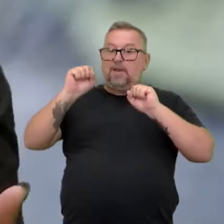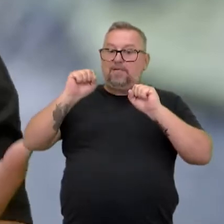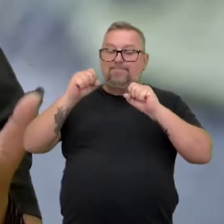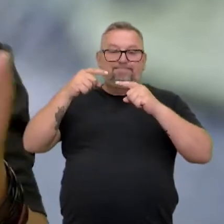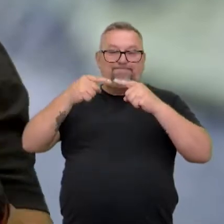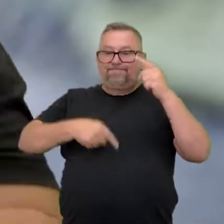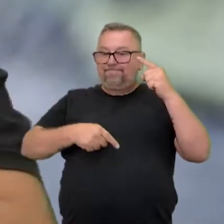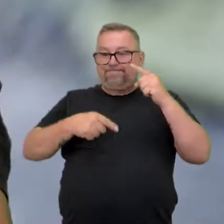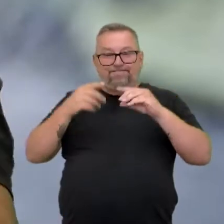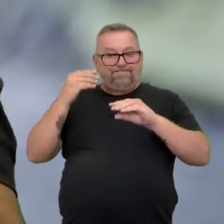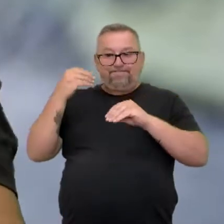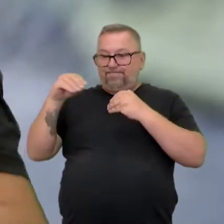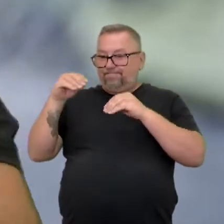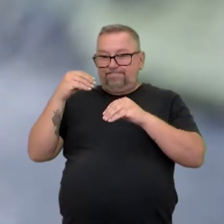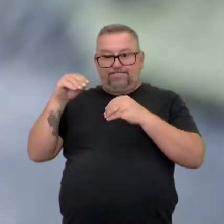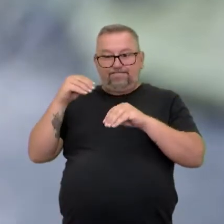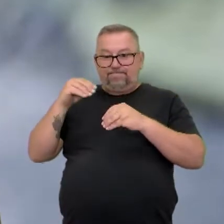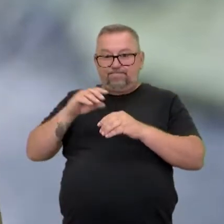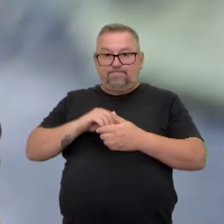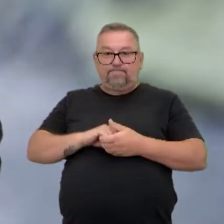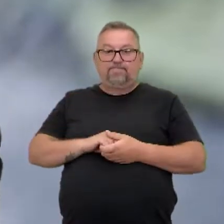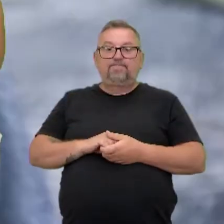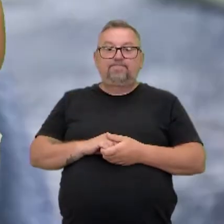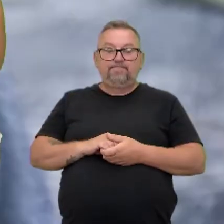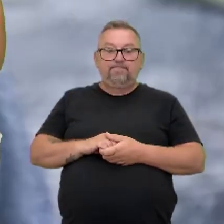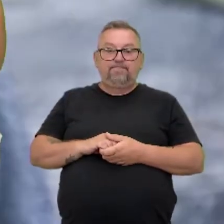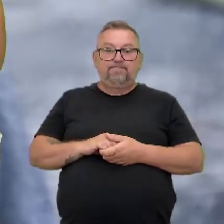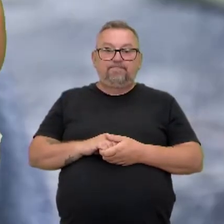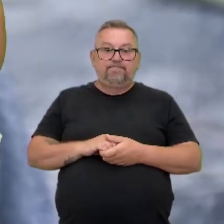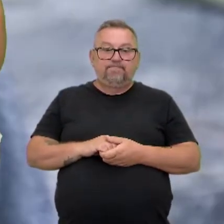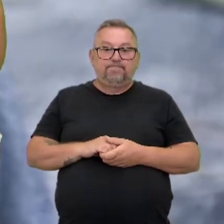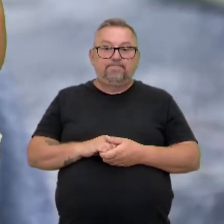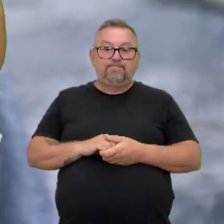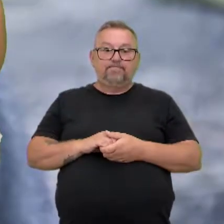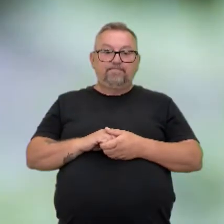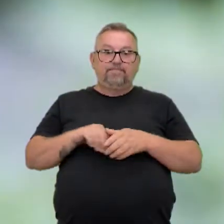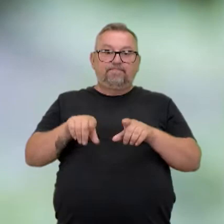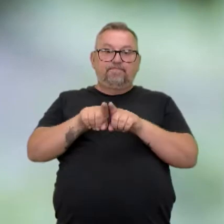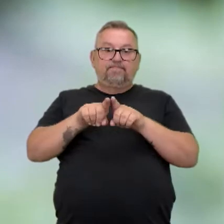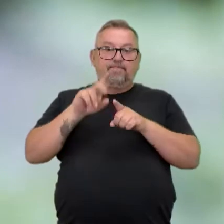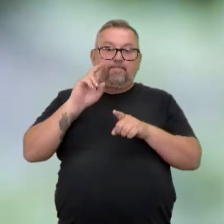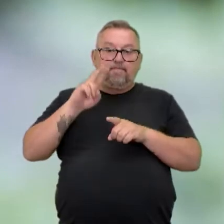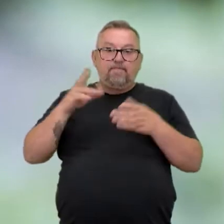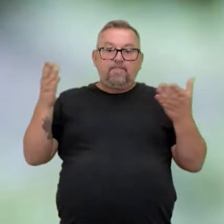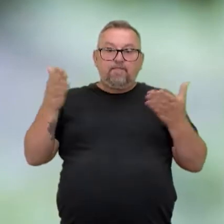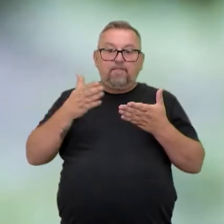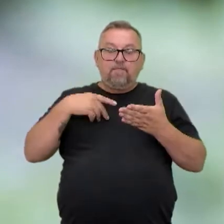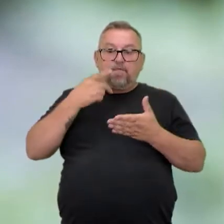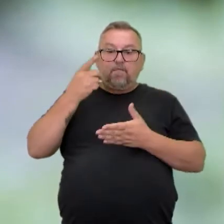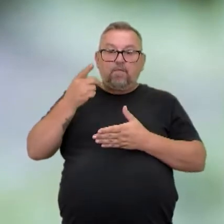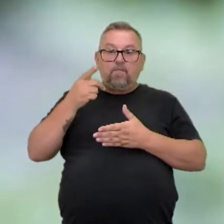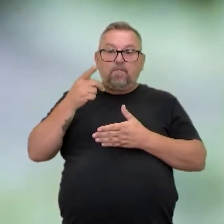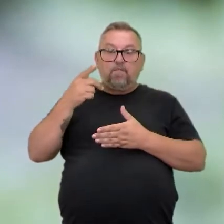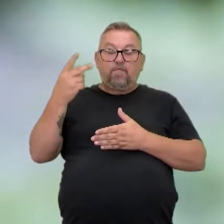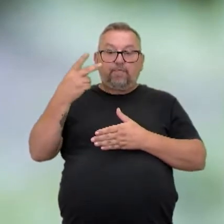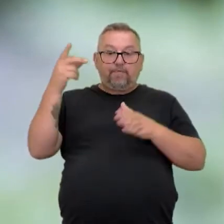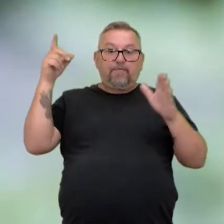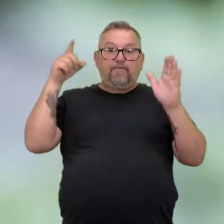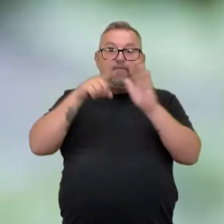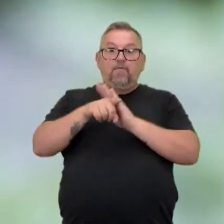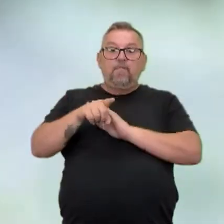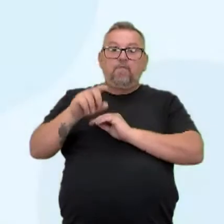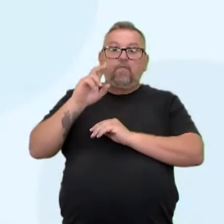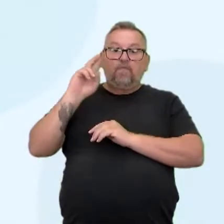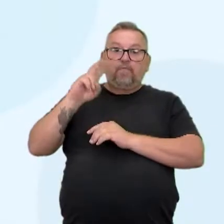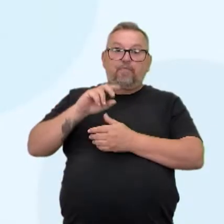muito provável que o approach dele não vai ser por memes, né? Exatamente. E a gente vai agora para o nosso segundo momento, a segunda pergunta disparadora aí na